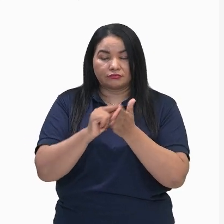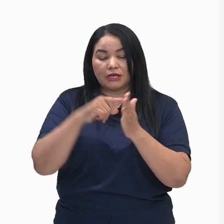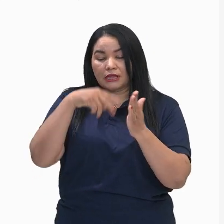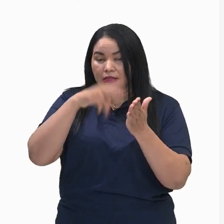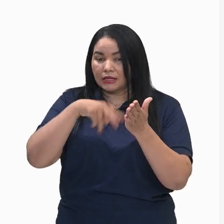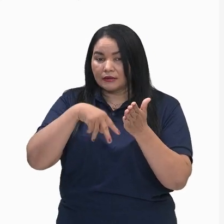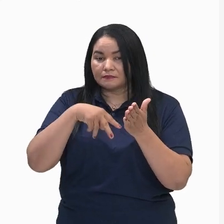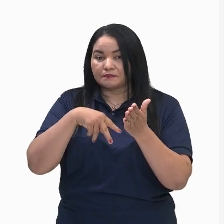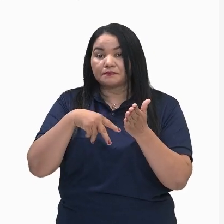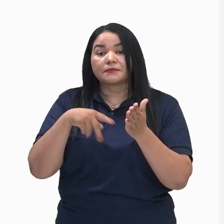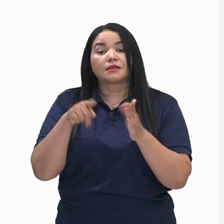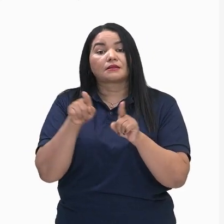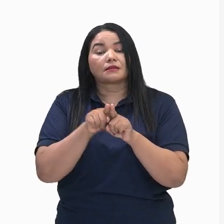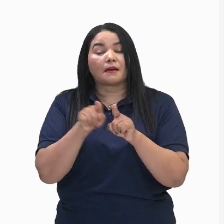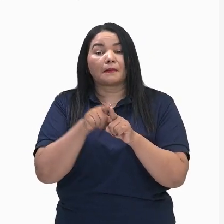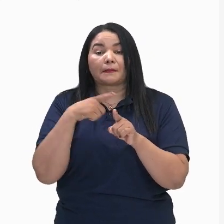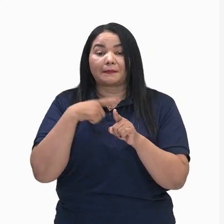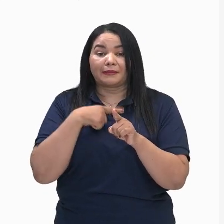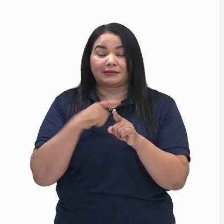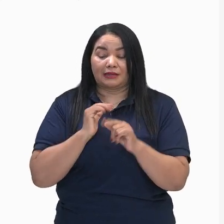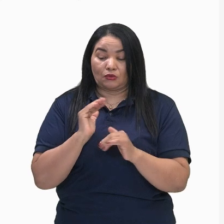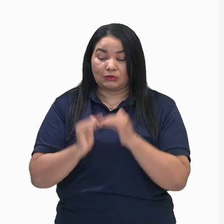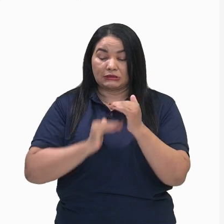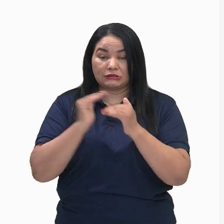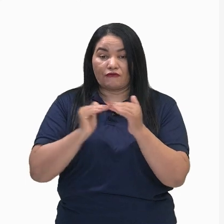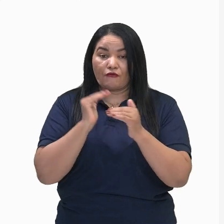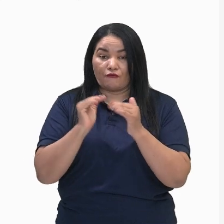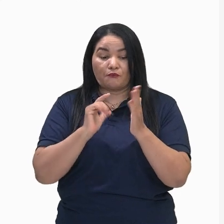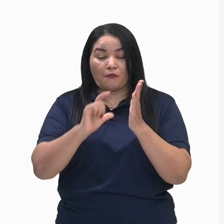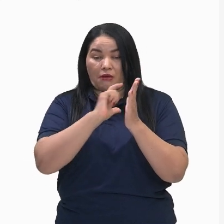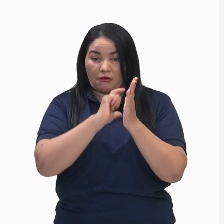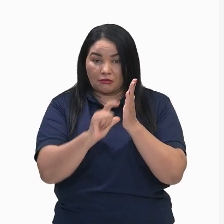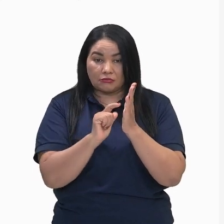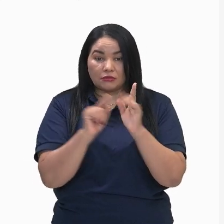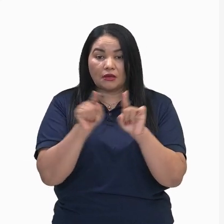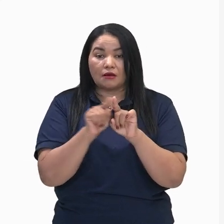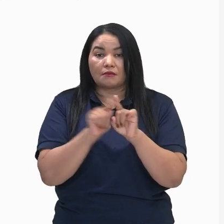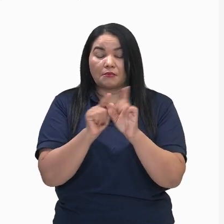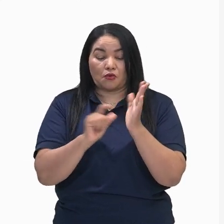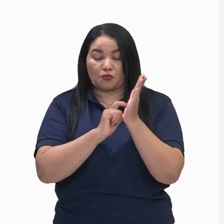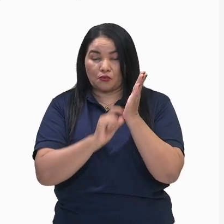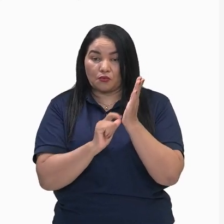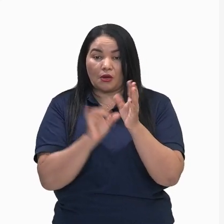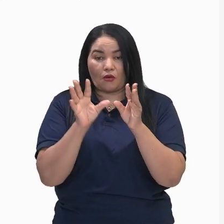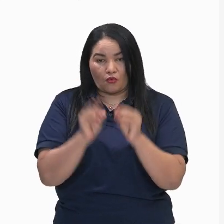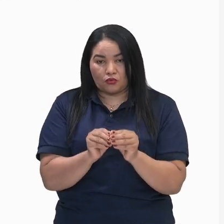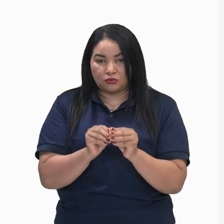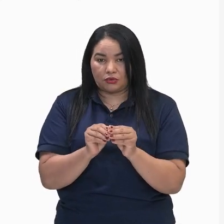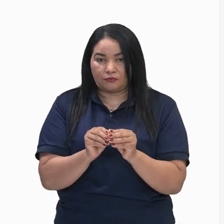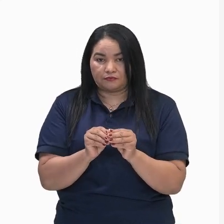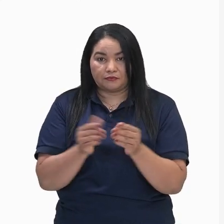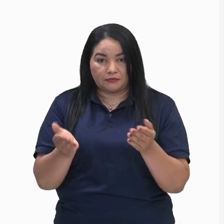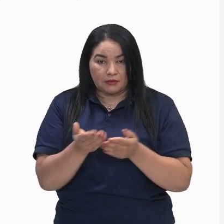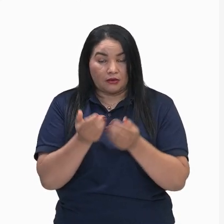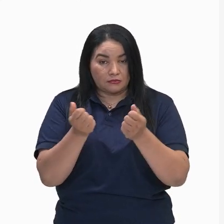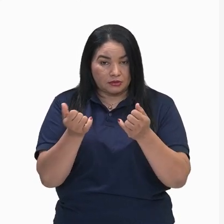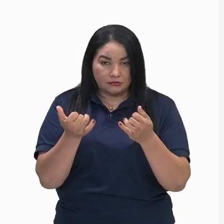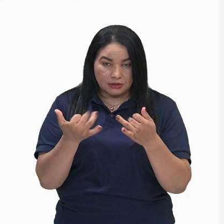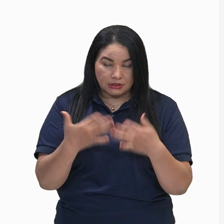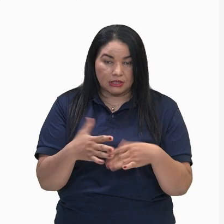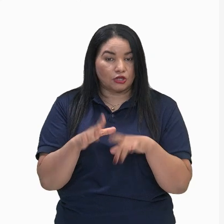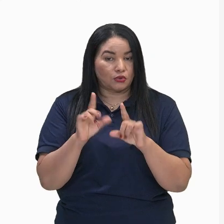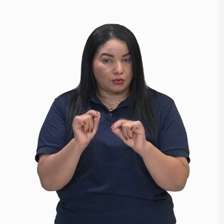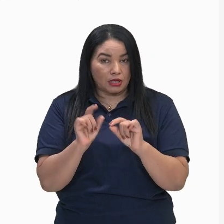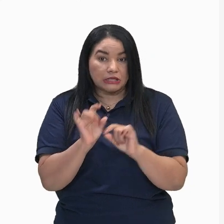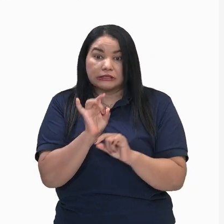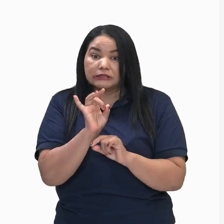um desenvolvimento e a conclusão. No caso aqui, né, a gente está trabalhando somente com